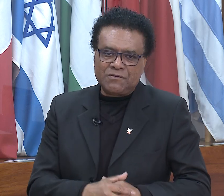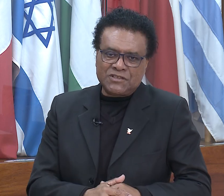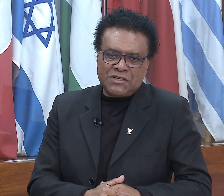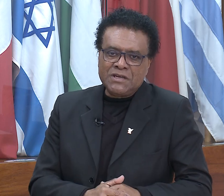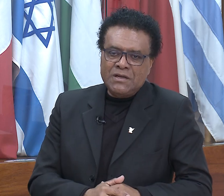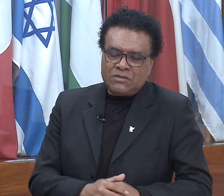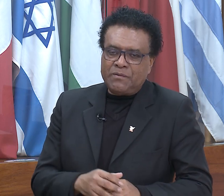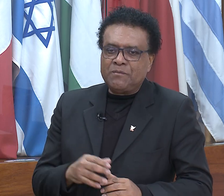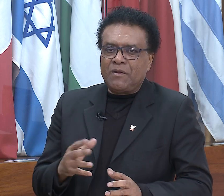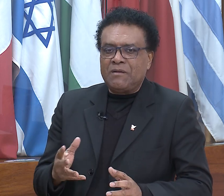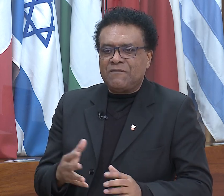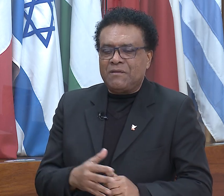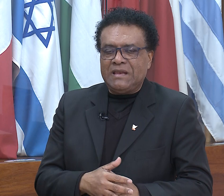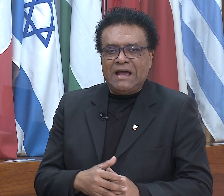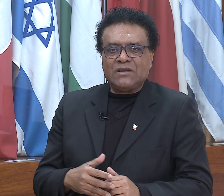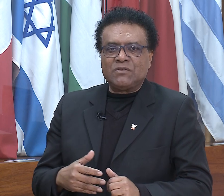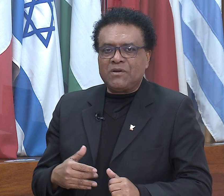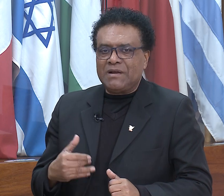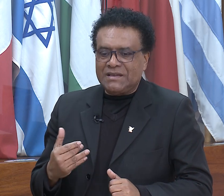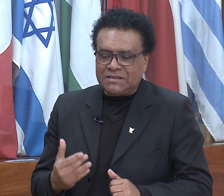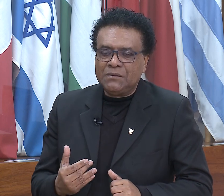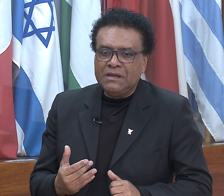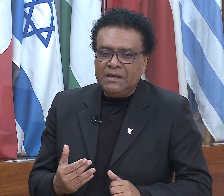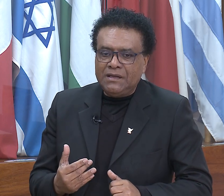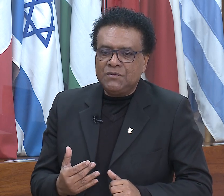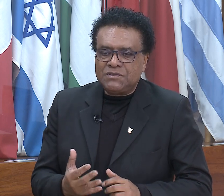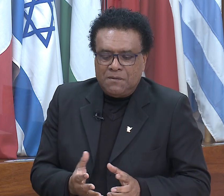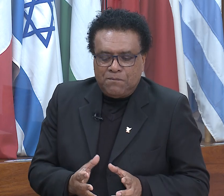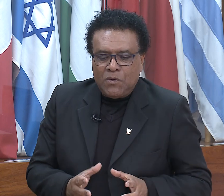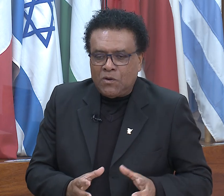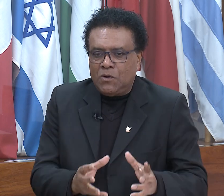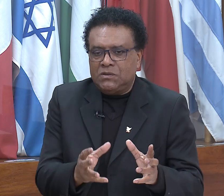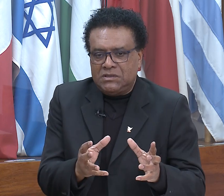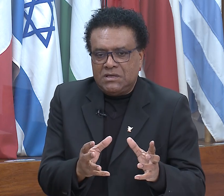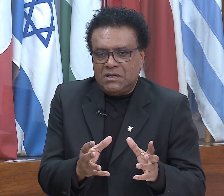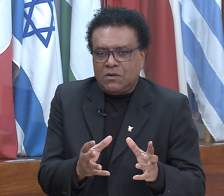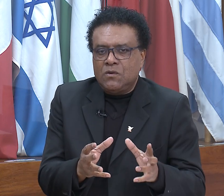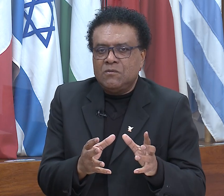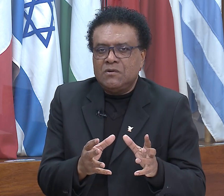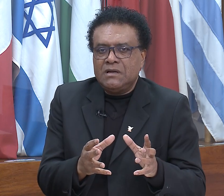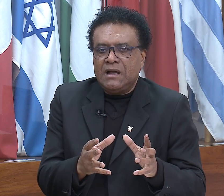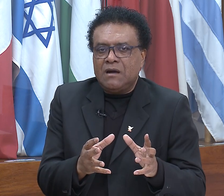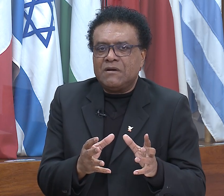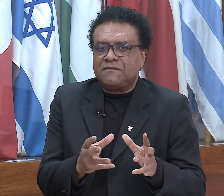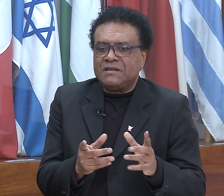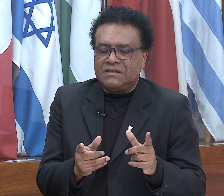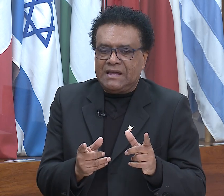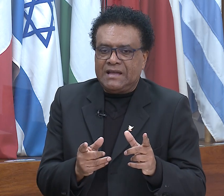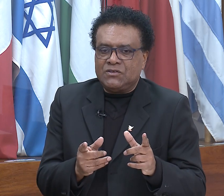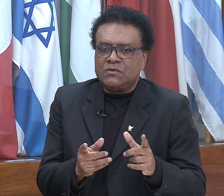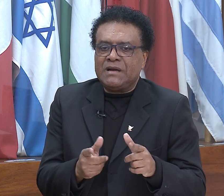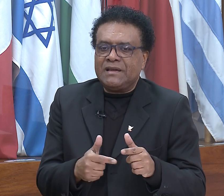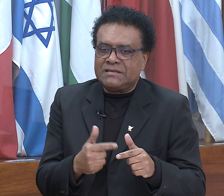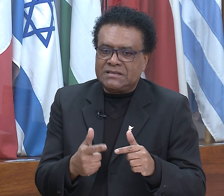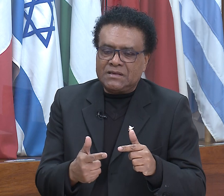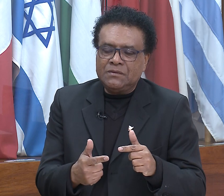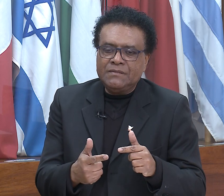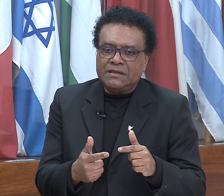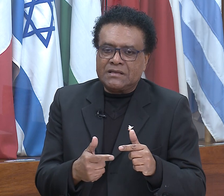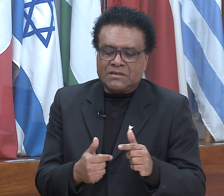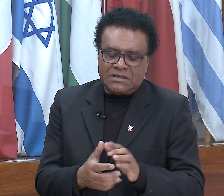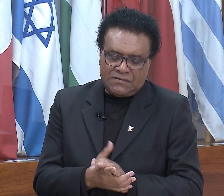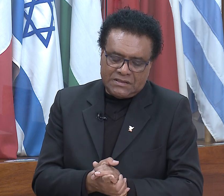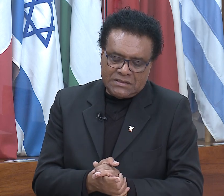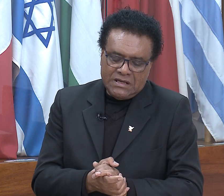que conversou com a gente sobre um problema familiar sobre alguma questão e nos empurrou rumo a uma felicidade uma realização